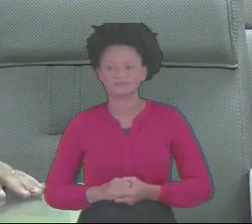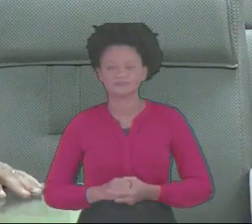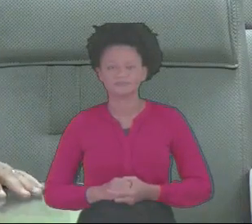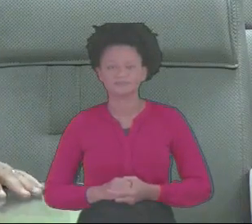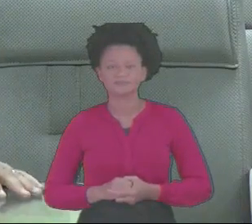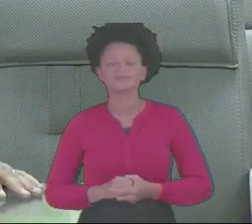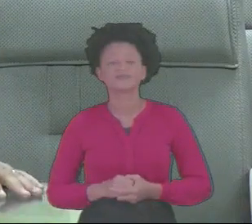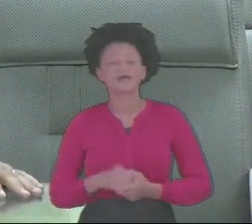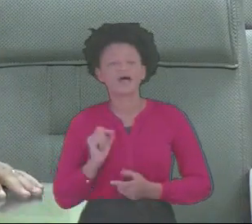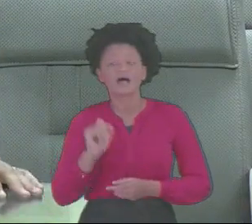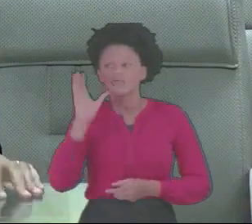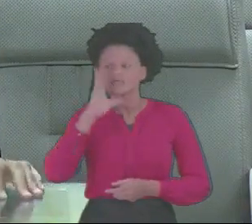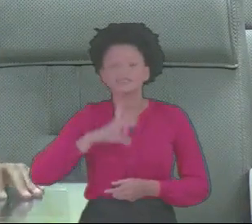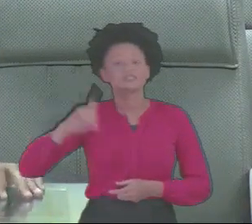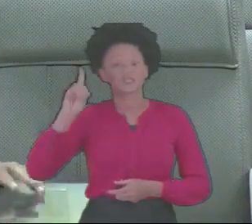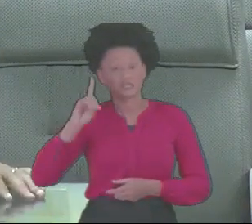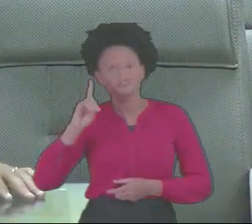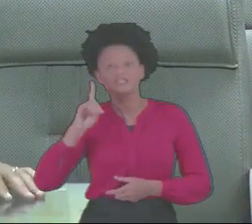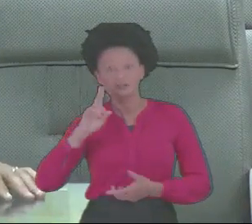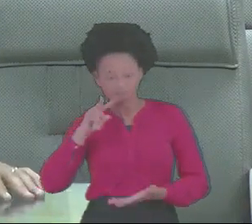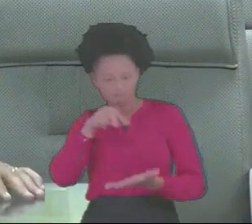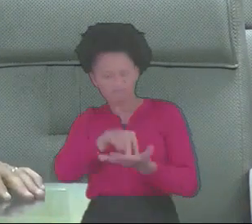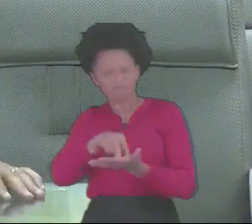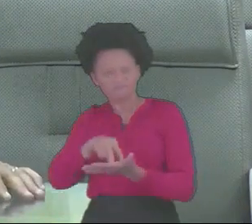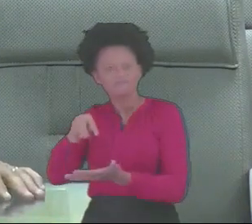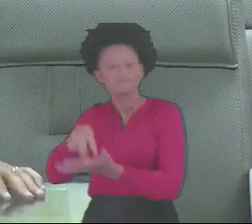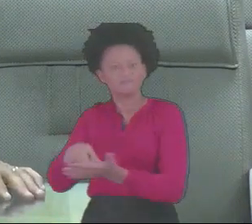a Deus levantasse aqui Nações